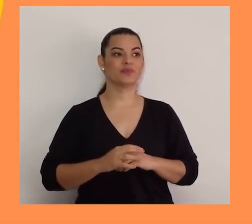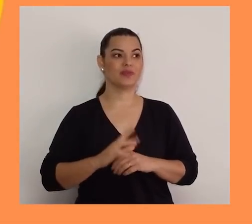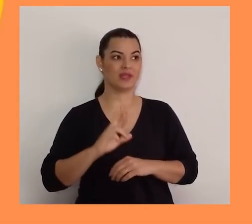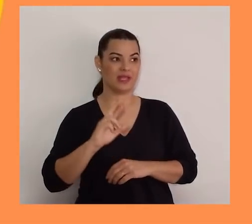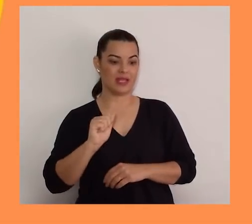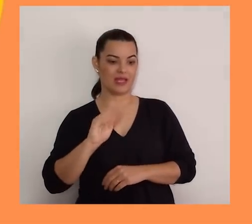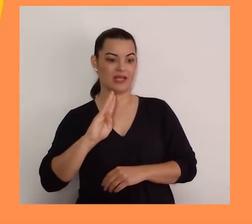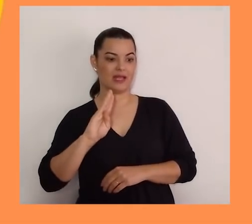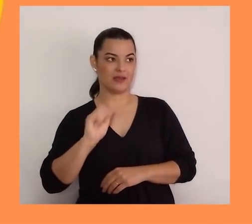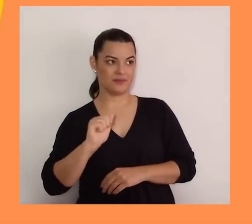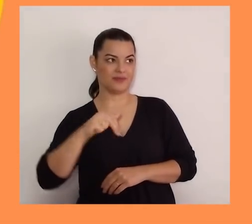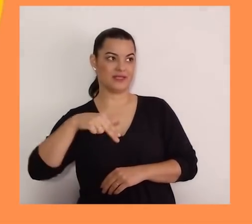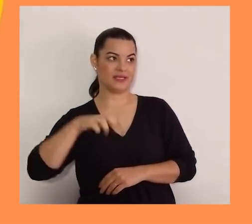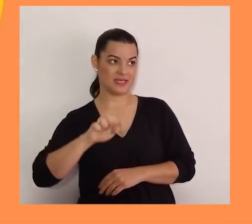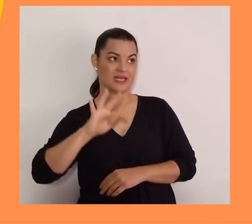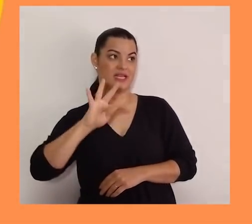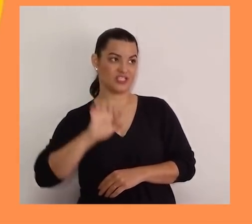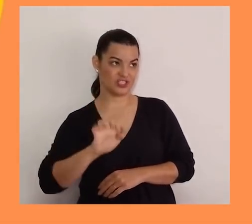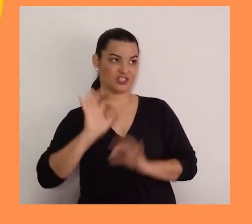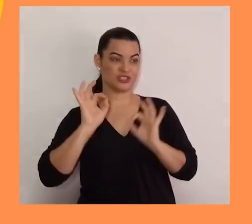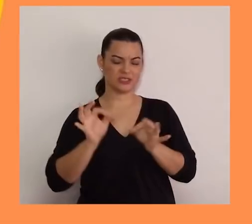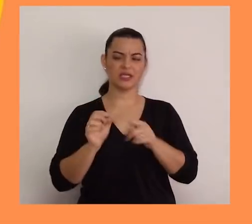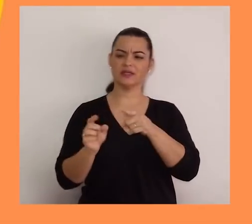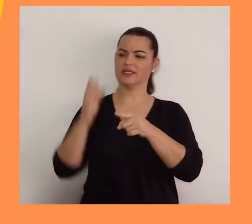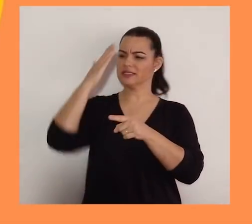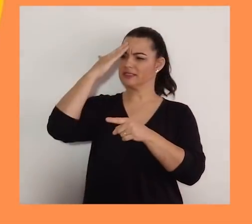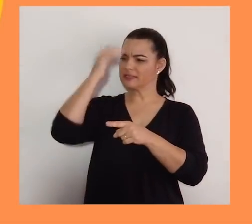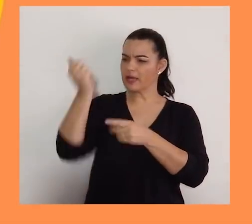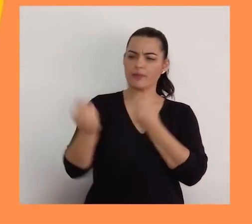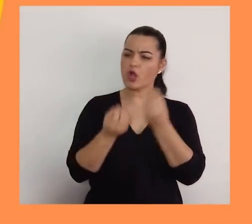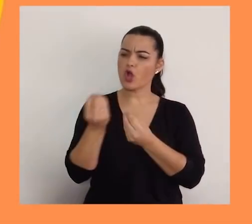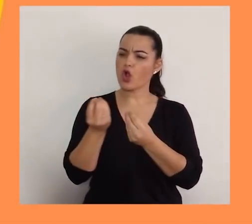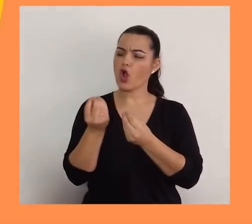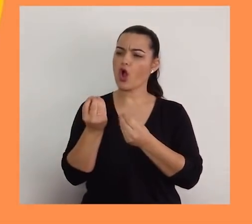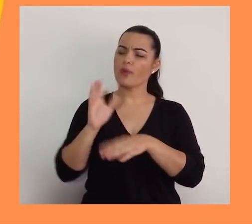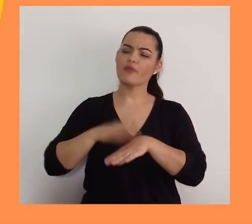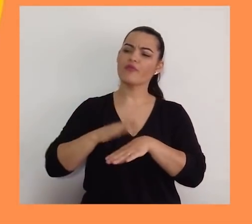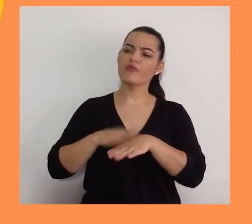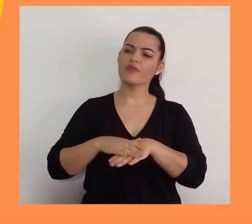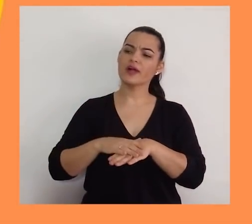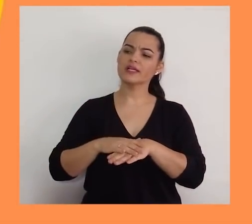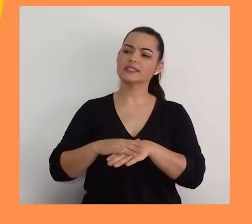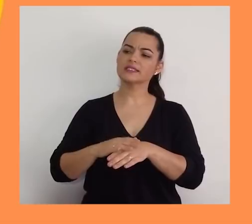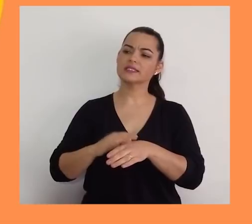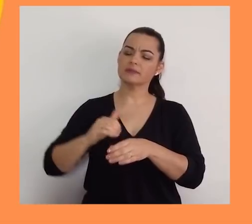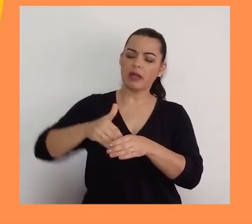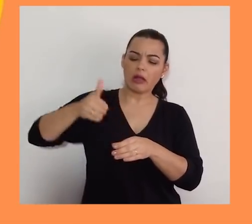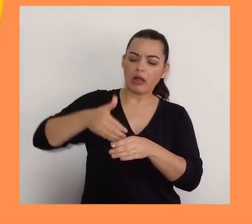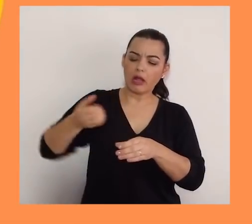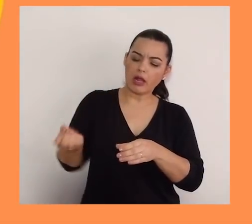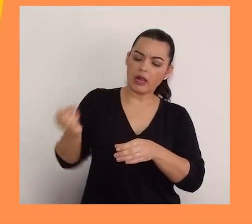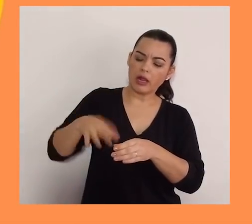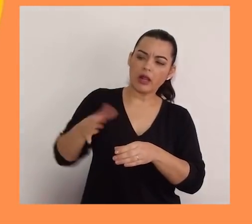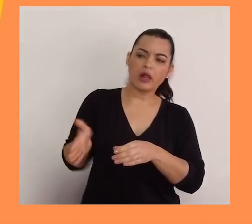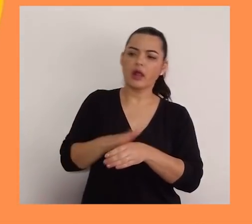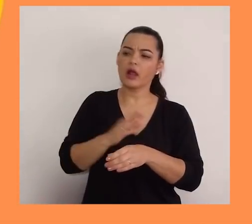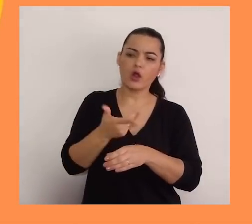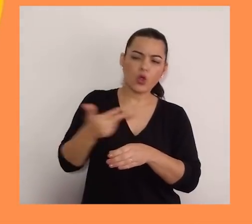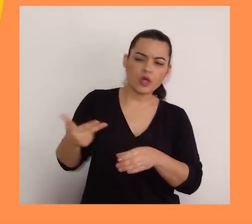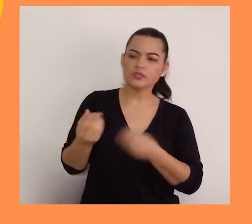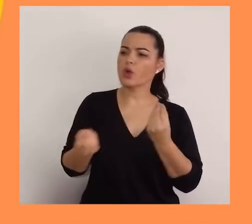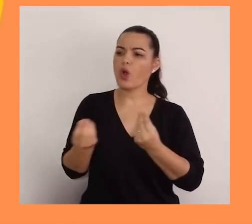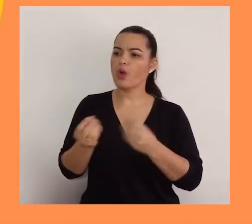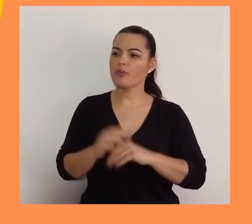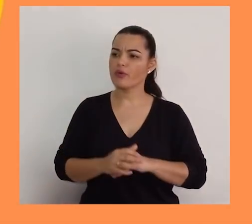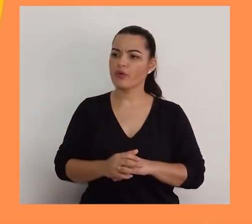a horta e plantou